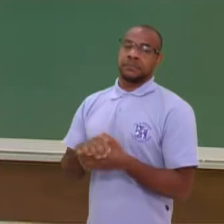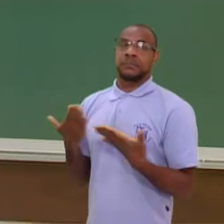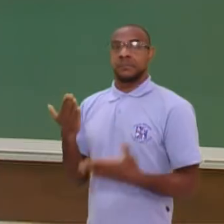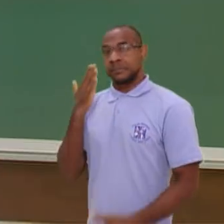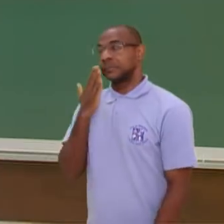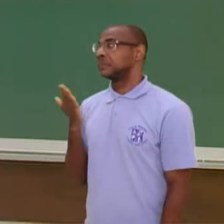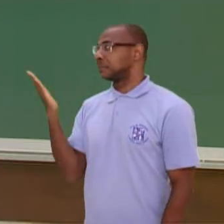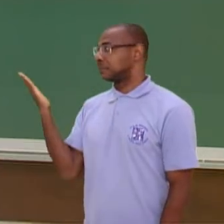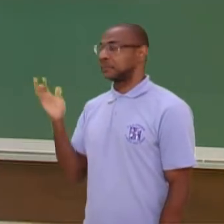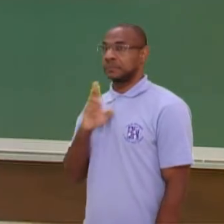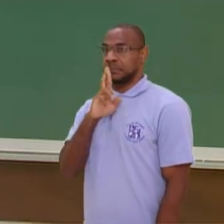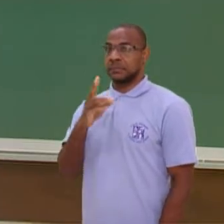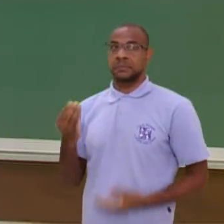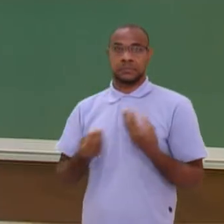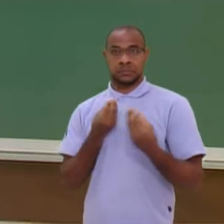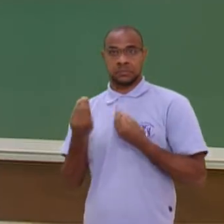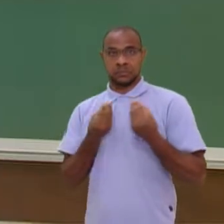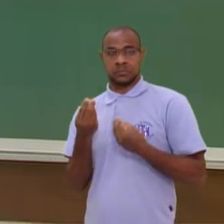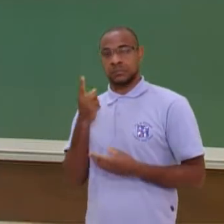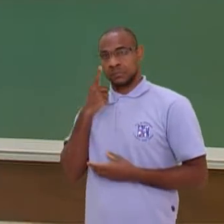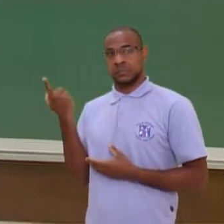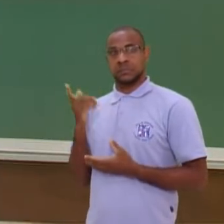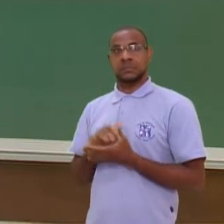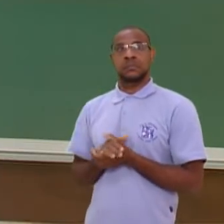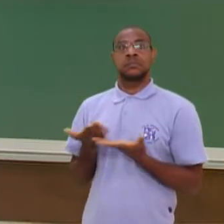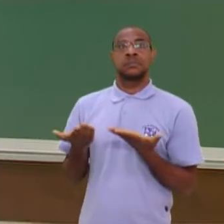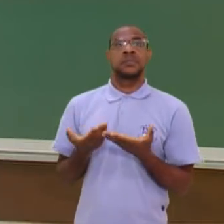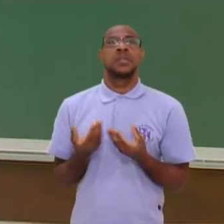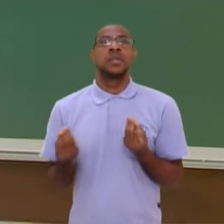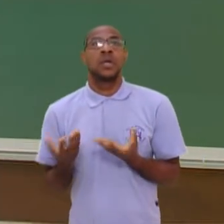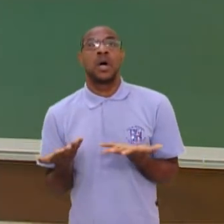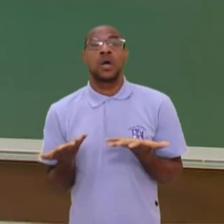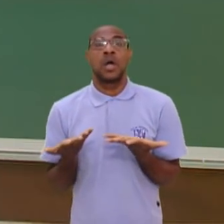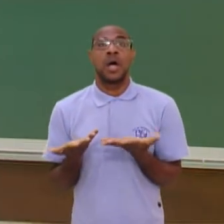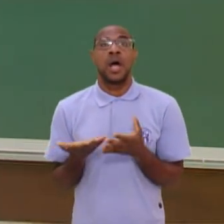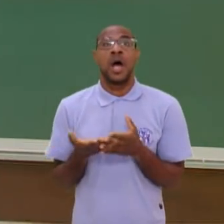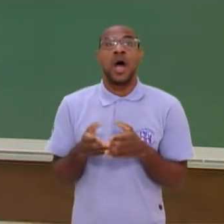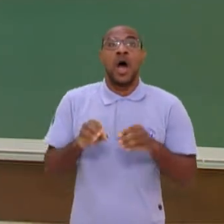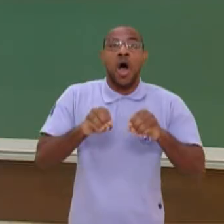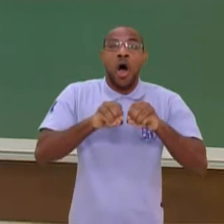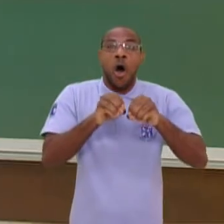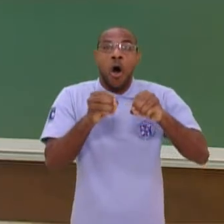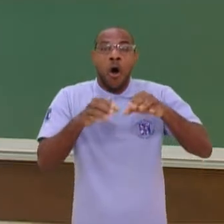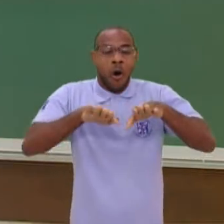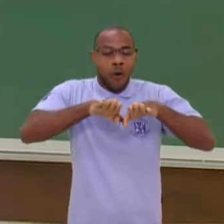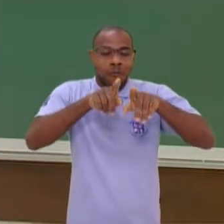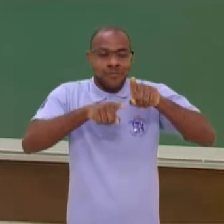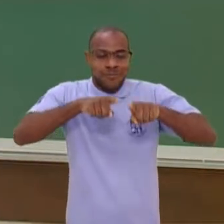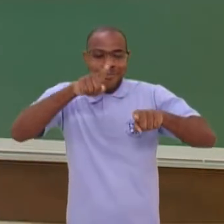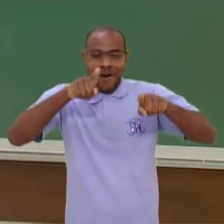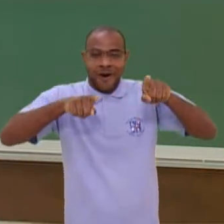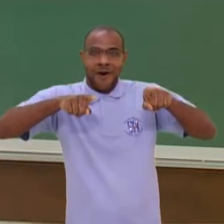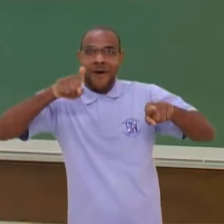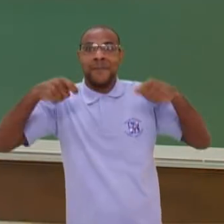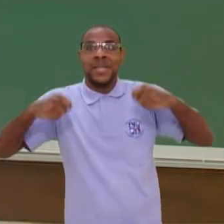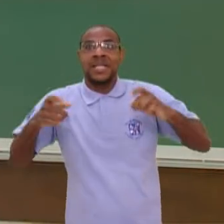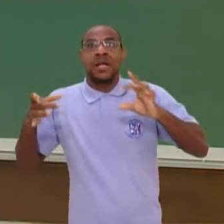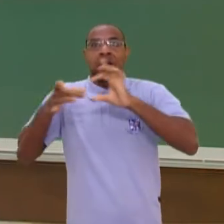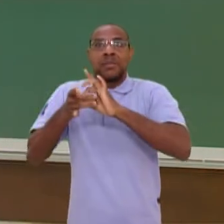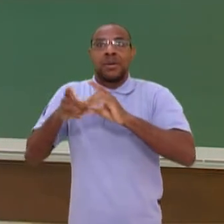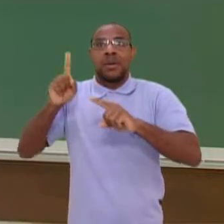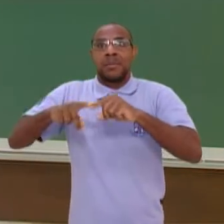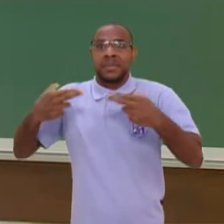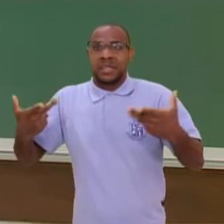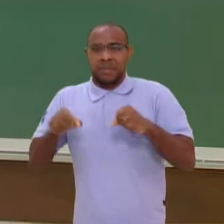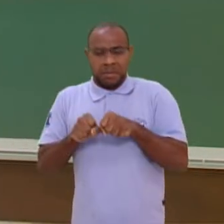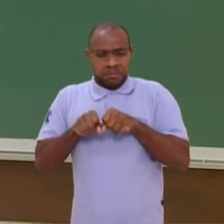Vamos lá então, prezado estudante, para a gente fazer essa verificação aqui. Olha o que ele diz ali, ó. Ondas mecânicas precisam de um meio material para se propagarem,